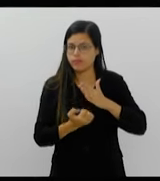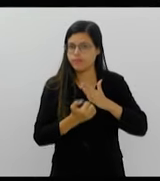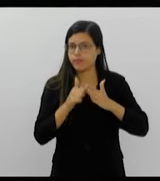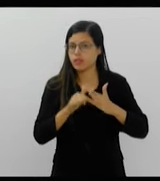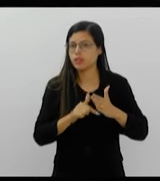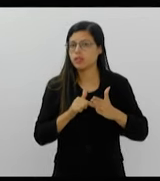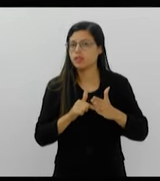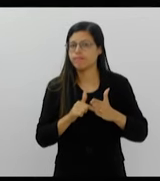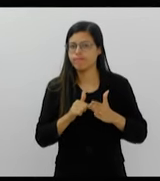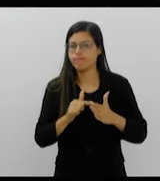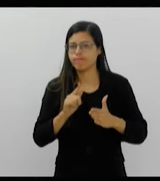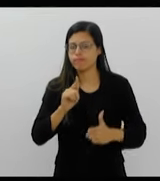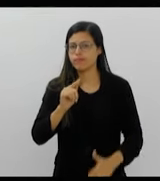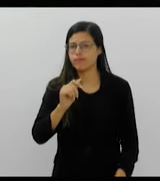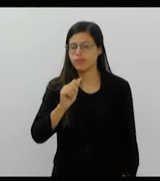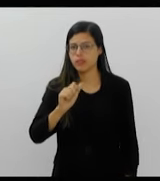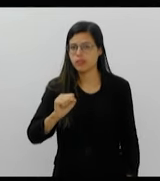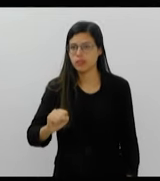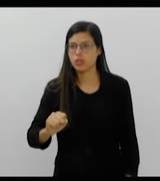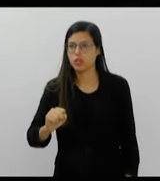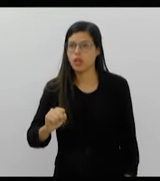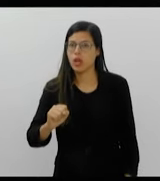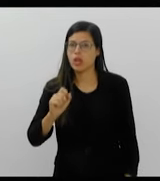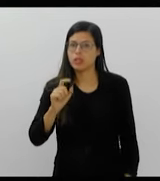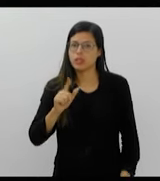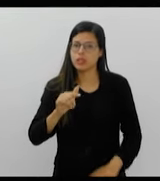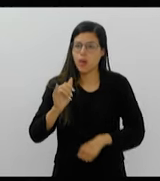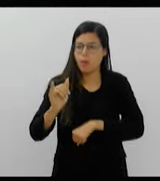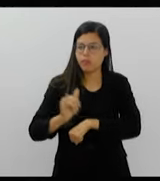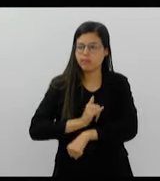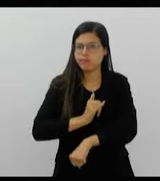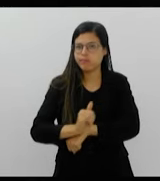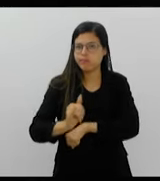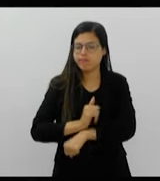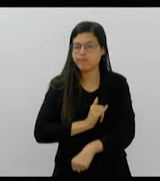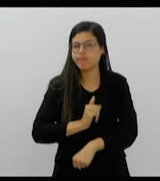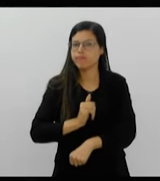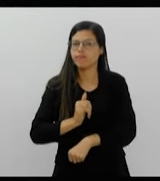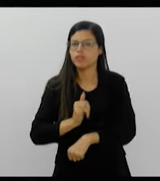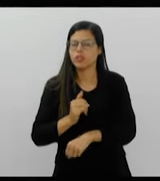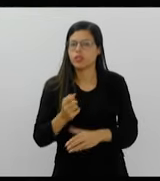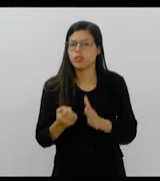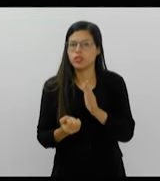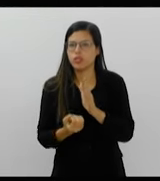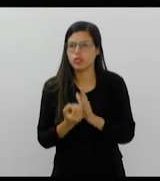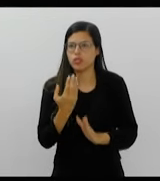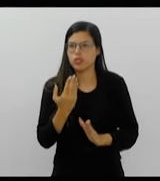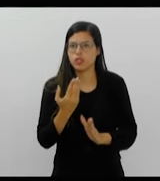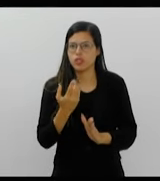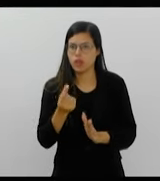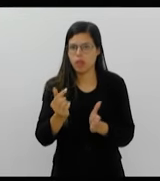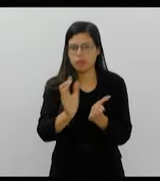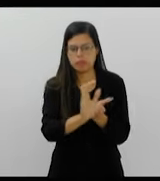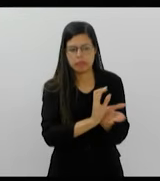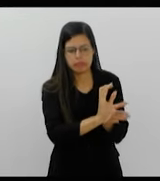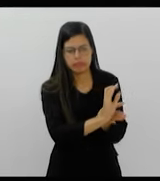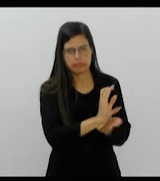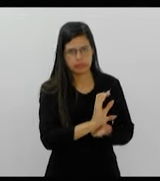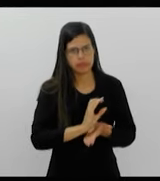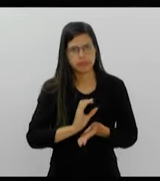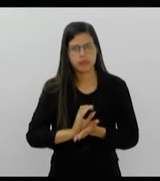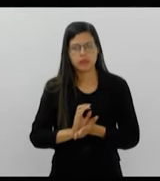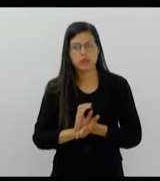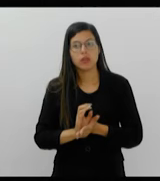gás aparece como uma alternativa de geração de receita significativa. Contudo,